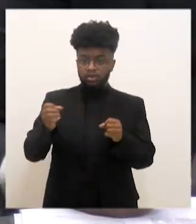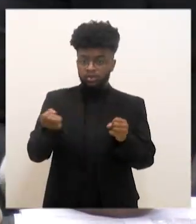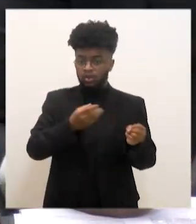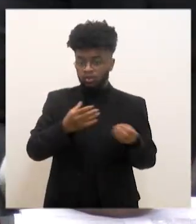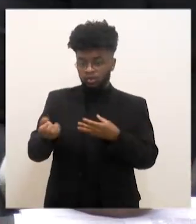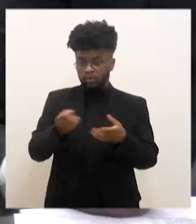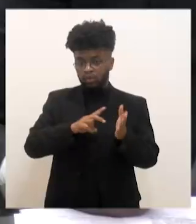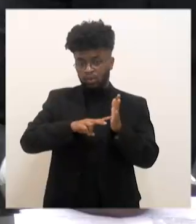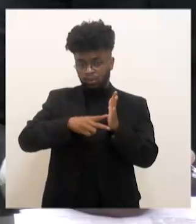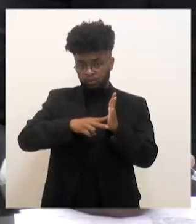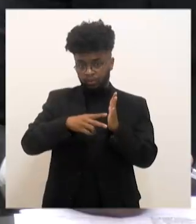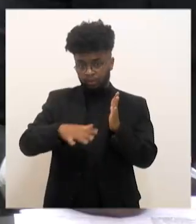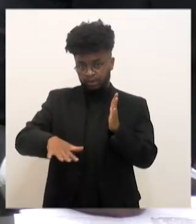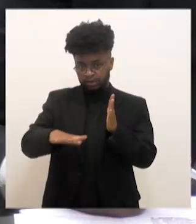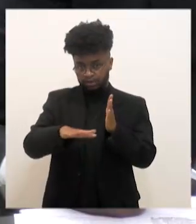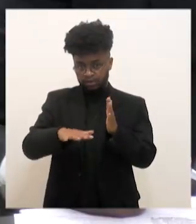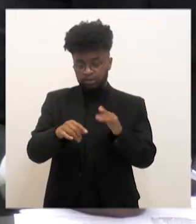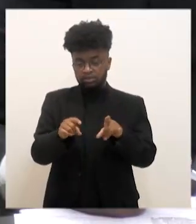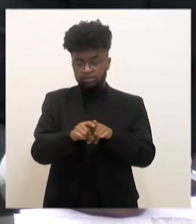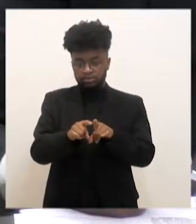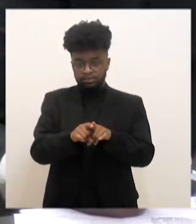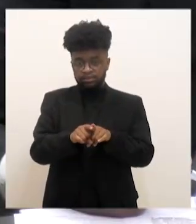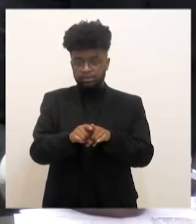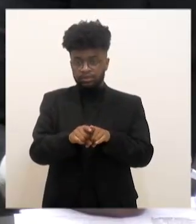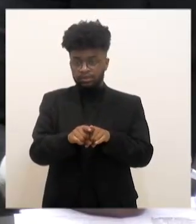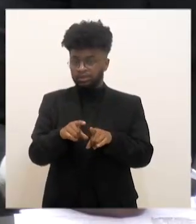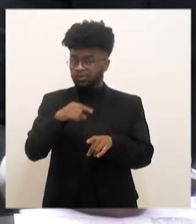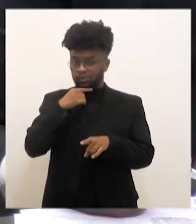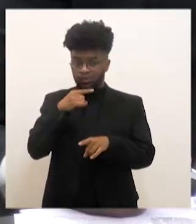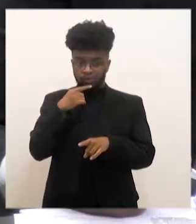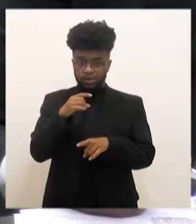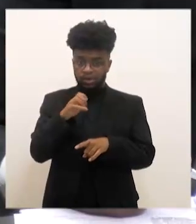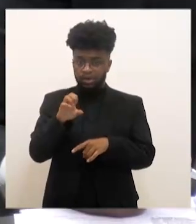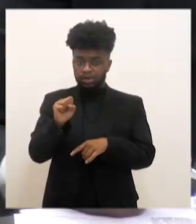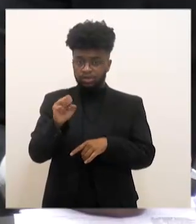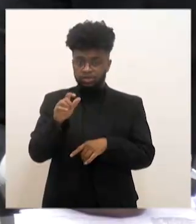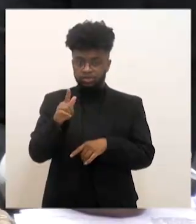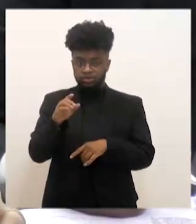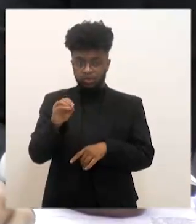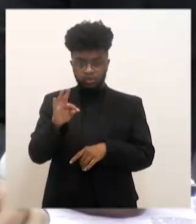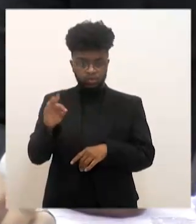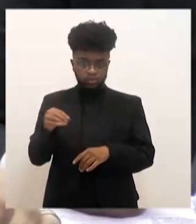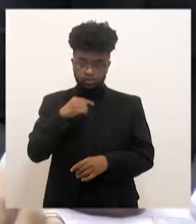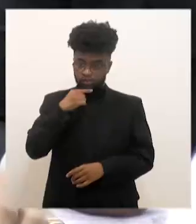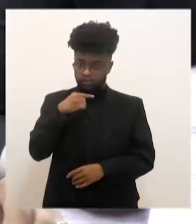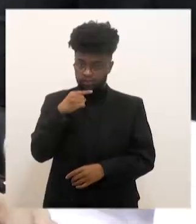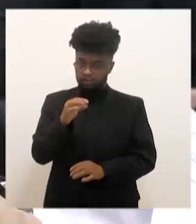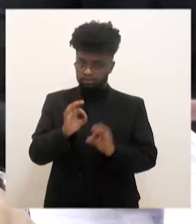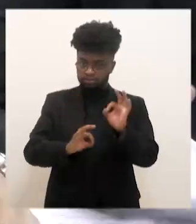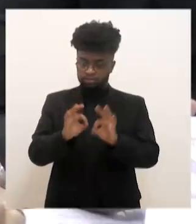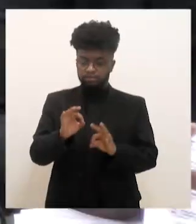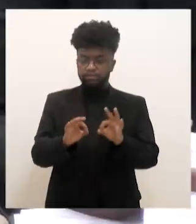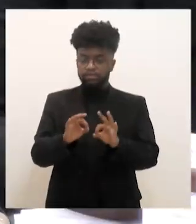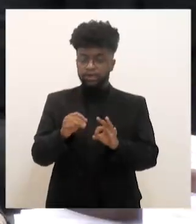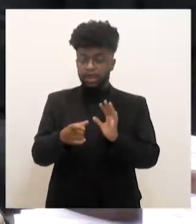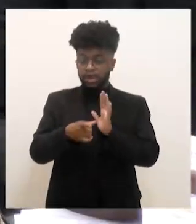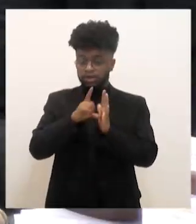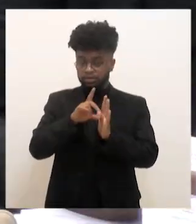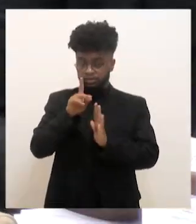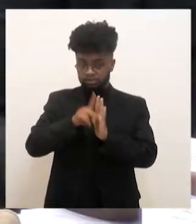ali, aonde o esgotamento já não comporta mais. Para você ter uma ideia, deputado Mink, antes desse